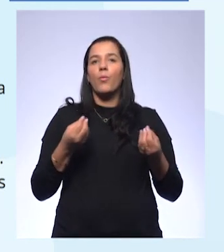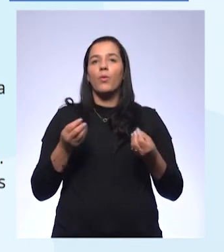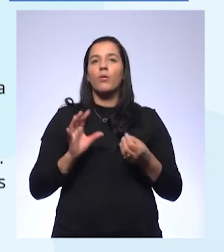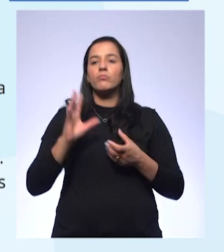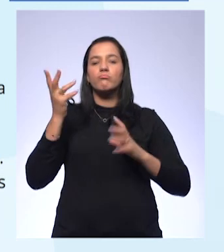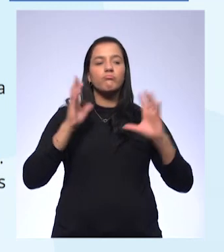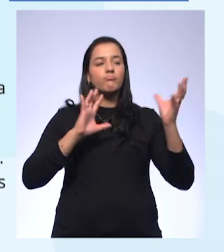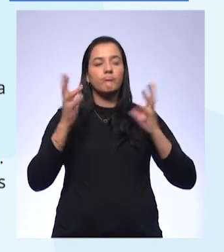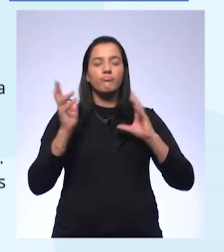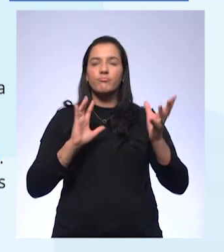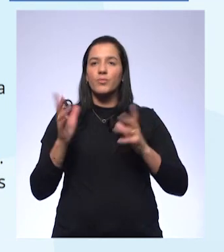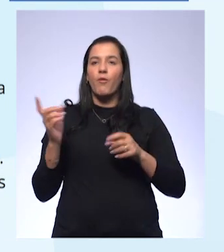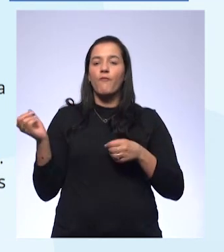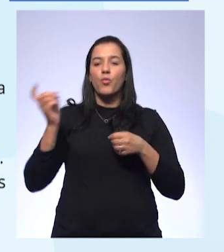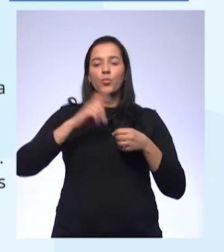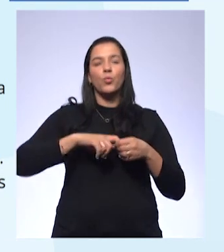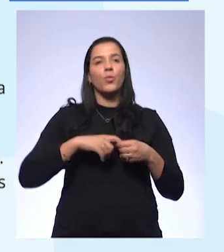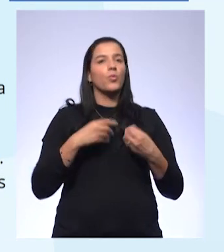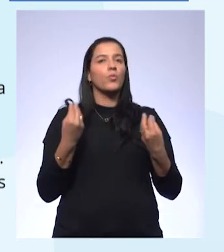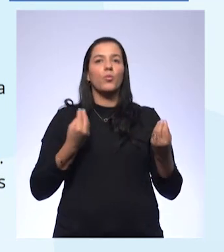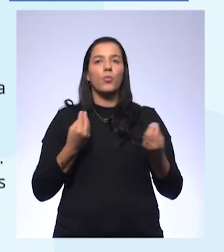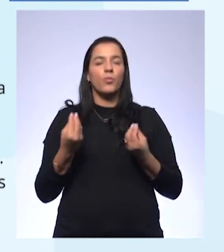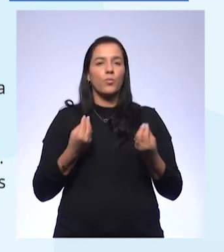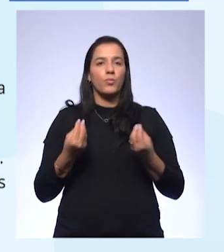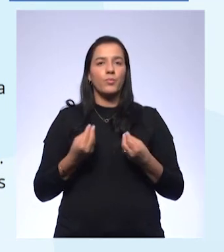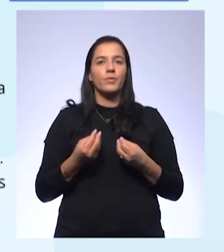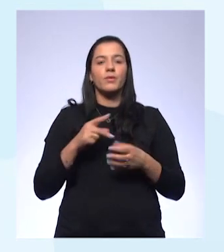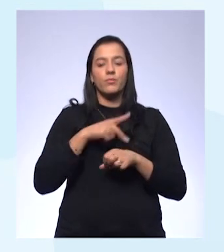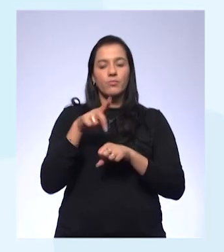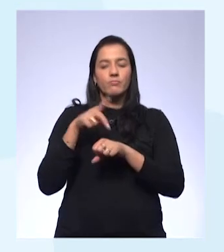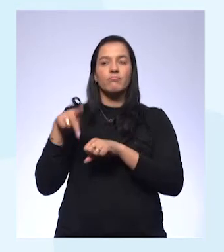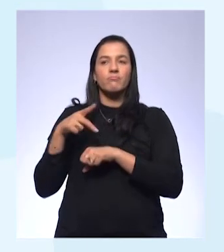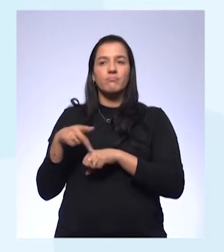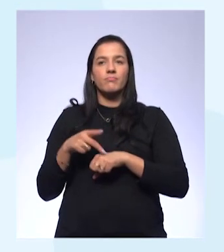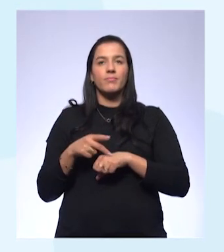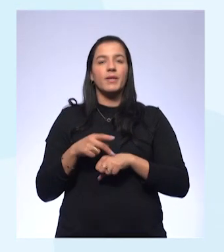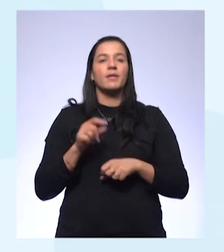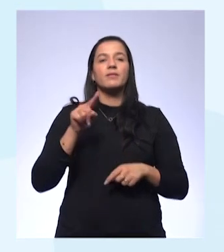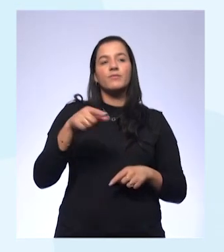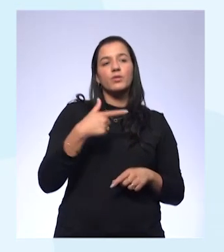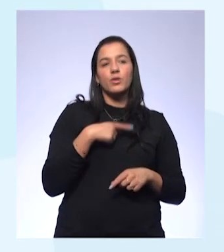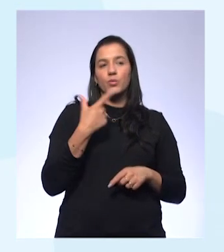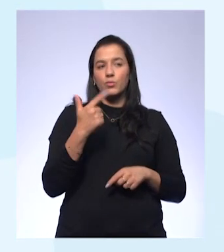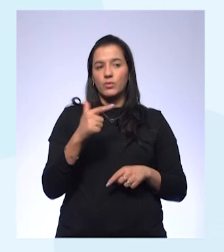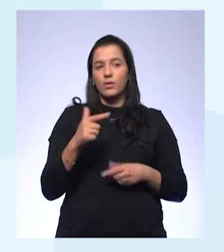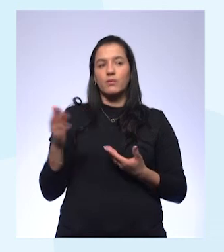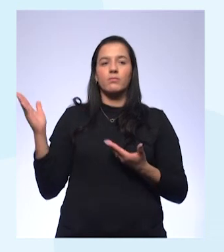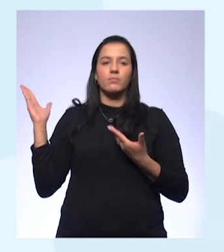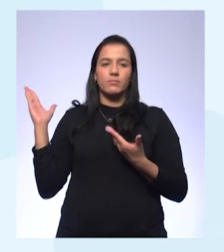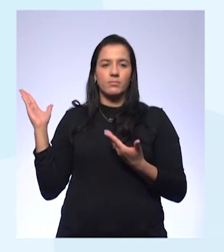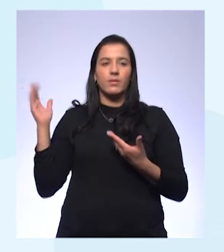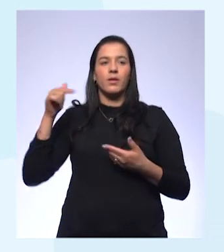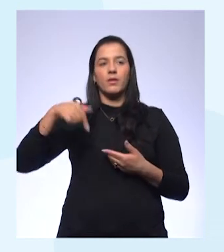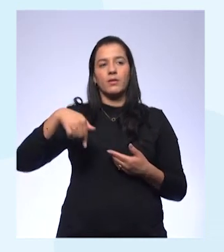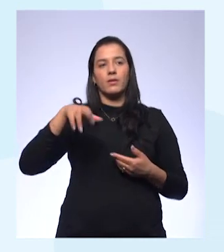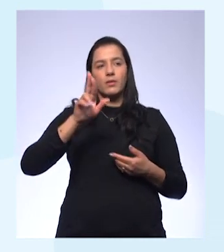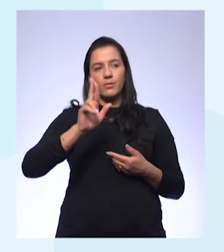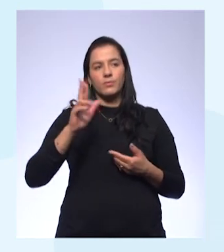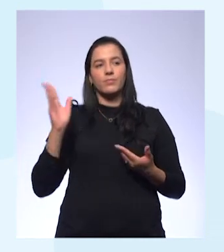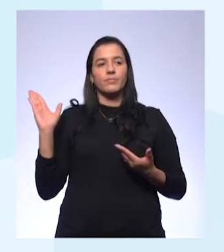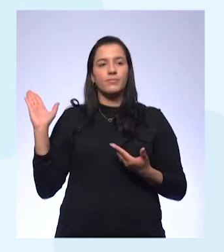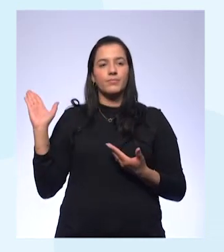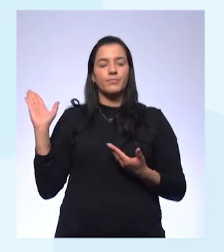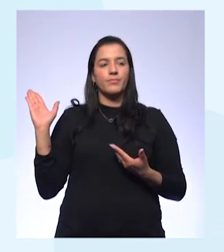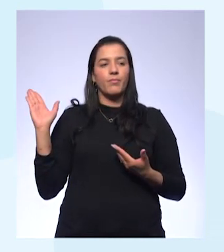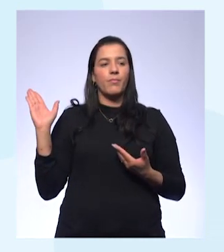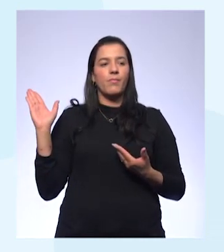que se voltou a democracia nesses países. Quem não tem o caderno pode acessar por meio do QR